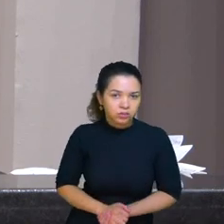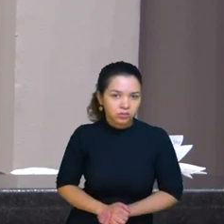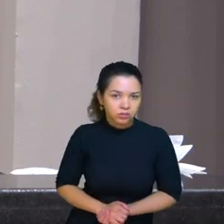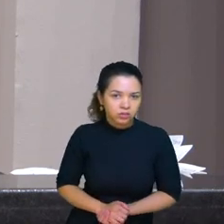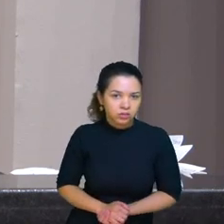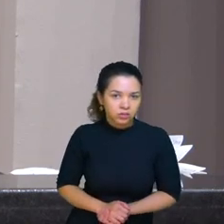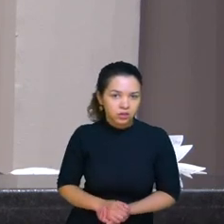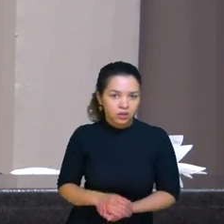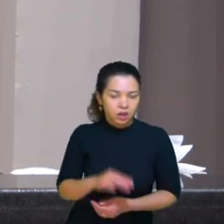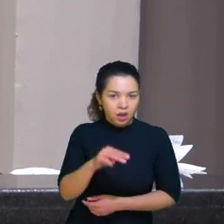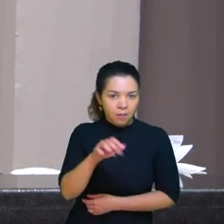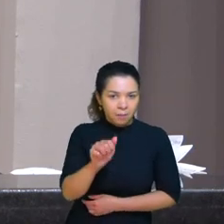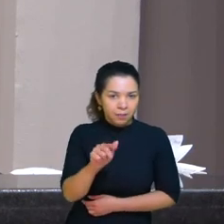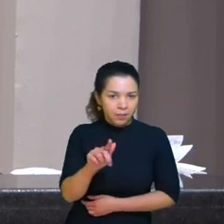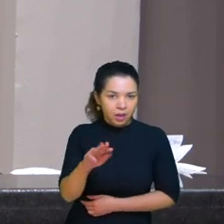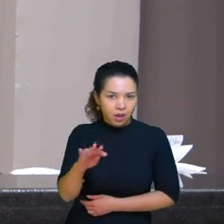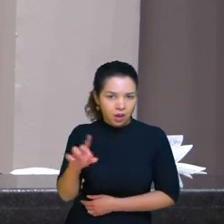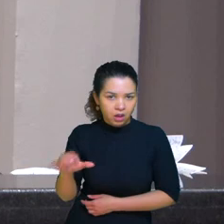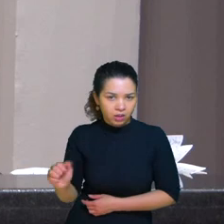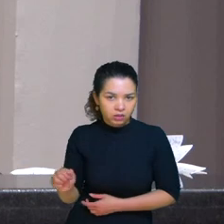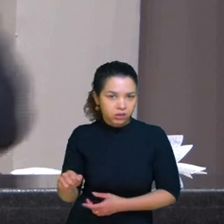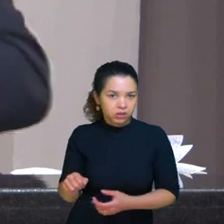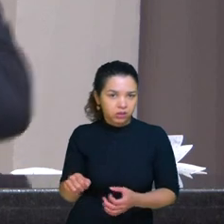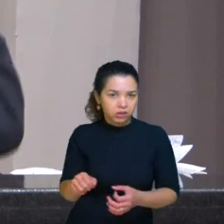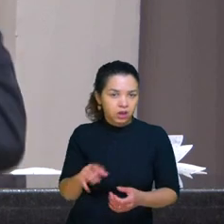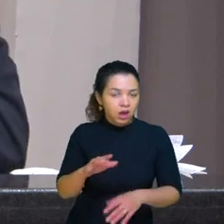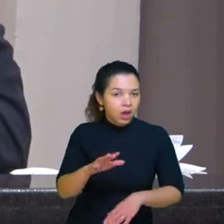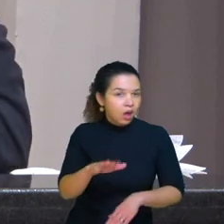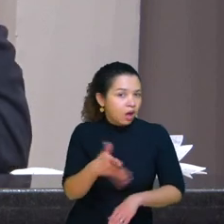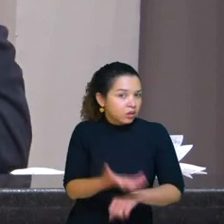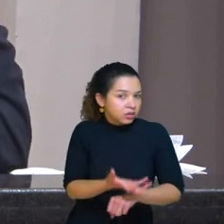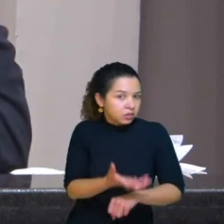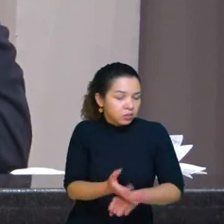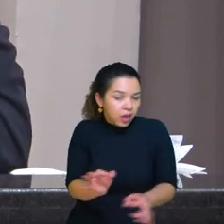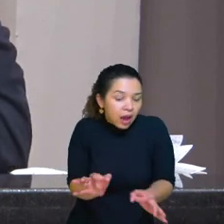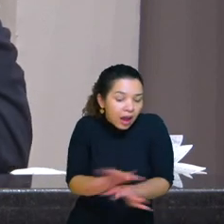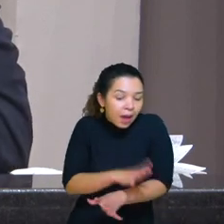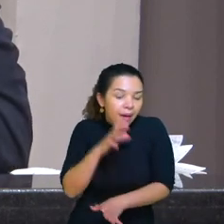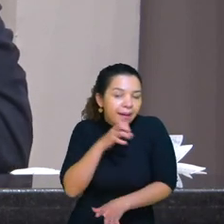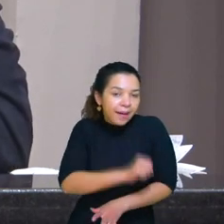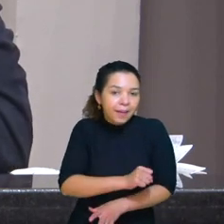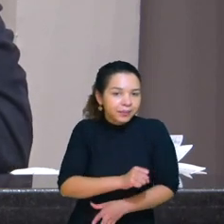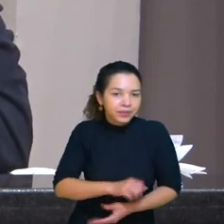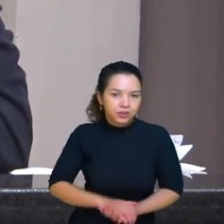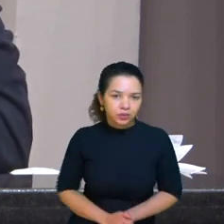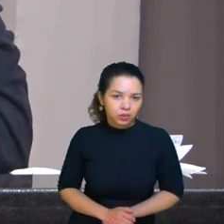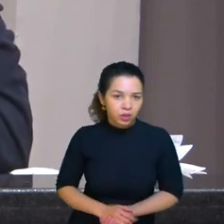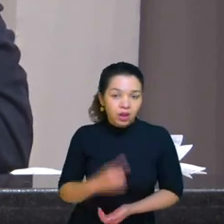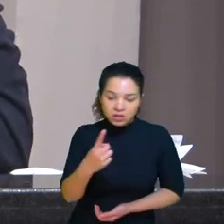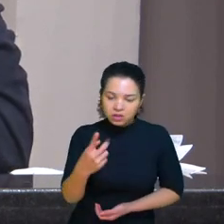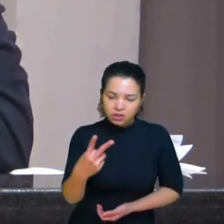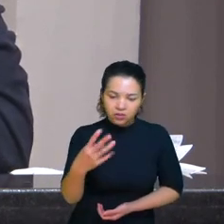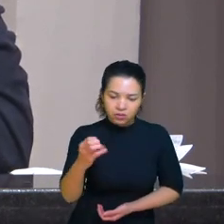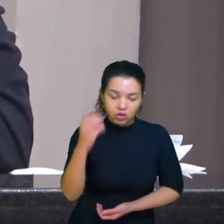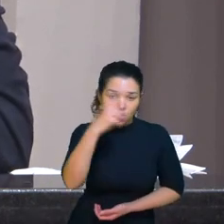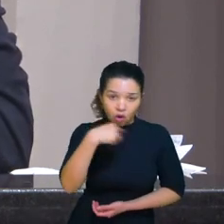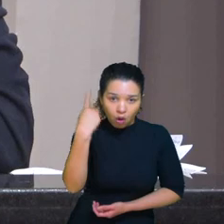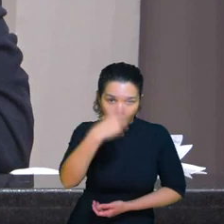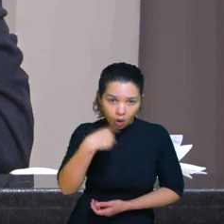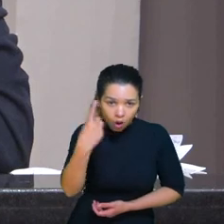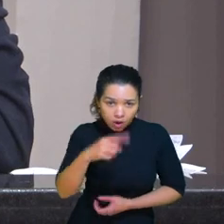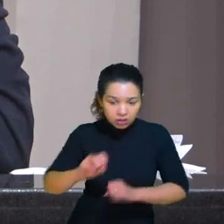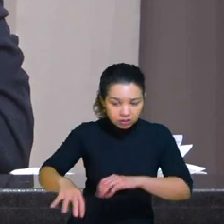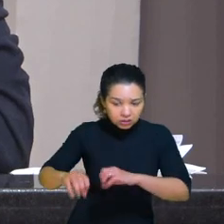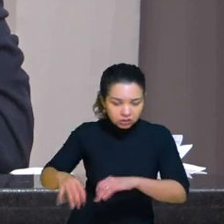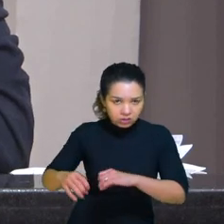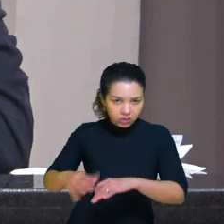Magda Soares Emília Ferreiro acabou a disciplina não tem como formar alguém 120 Horas em alfabetização eu só tô falando